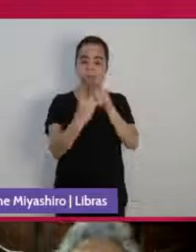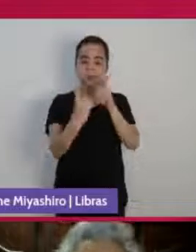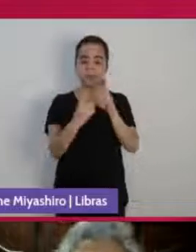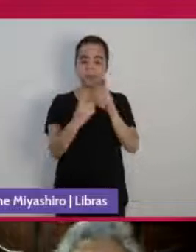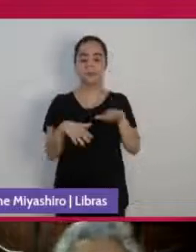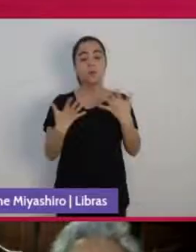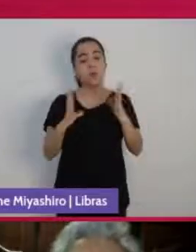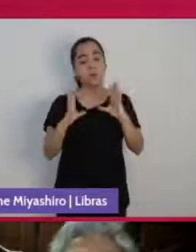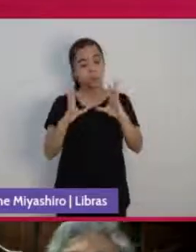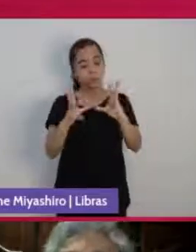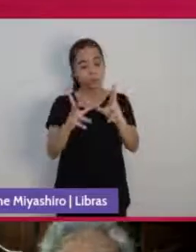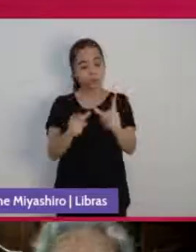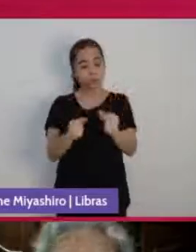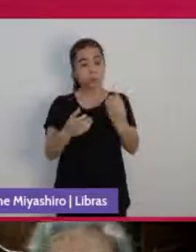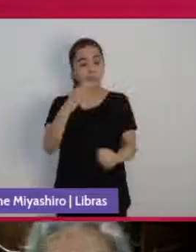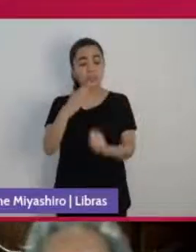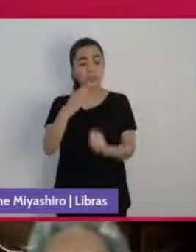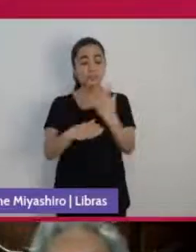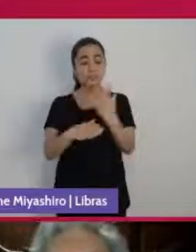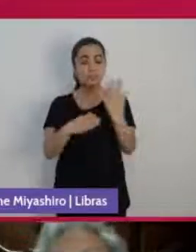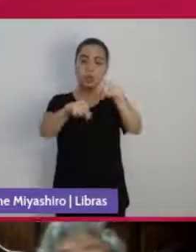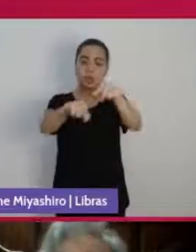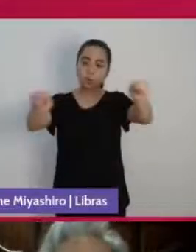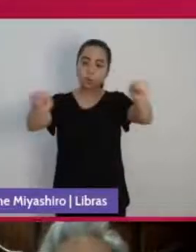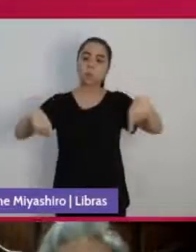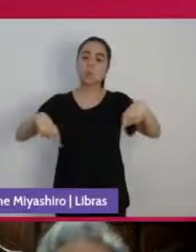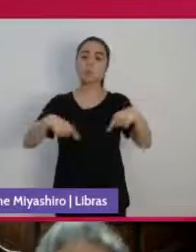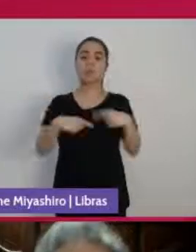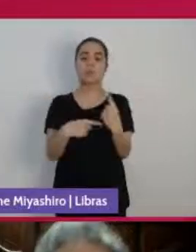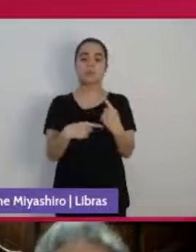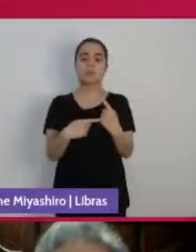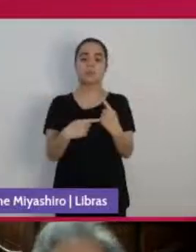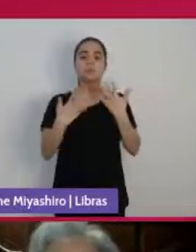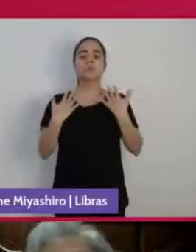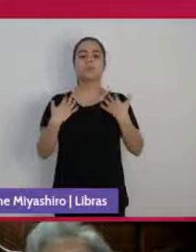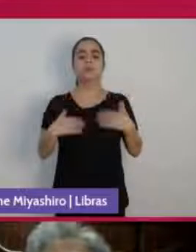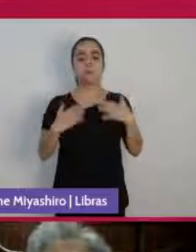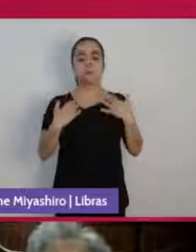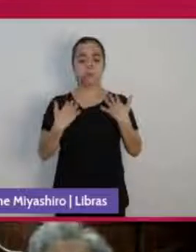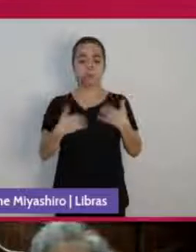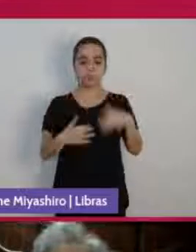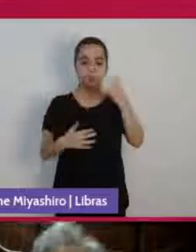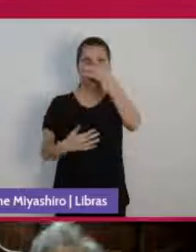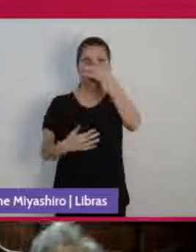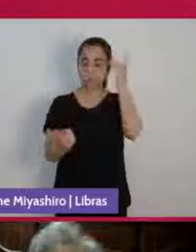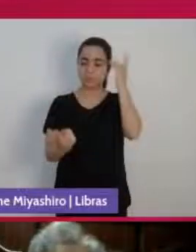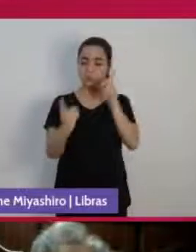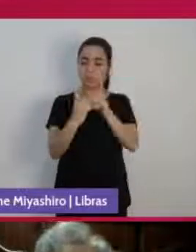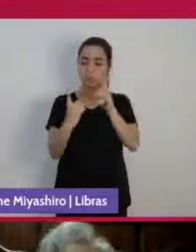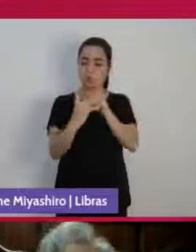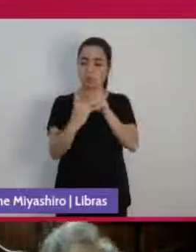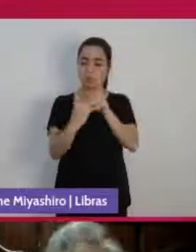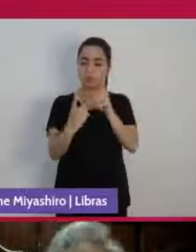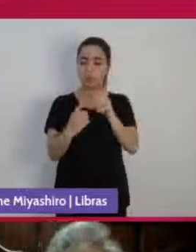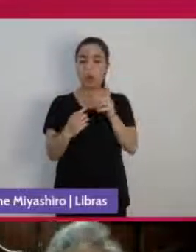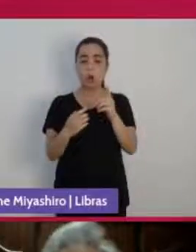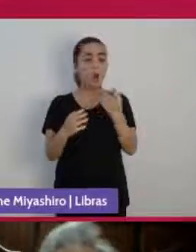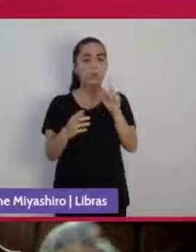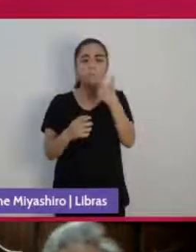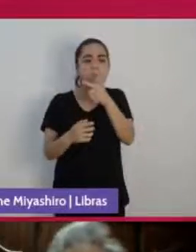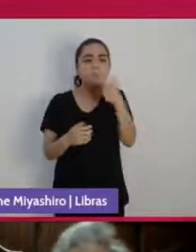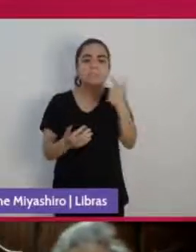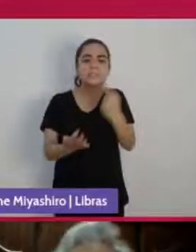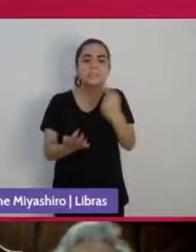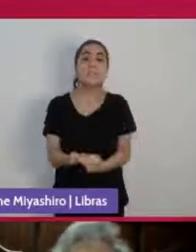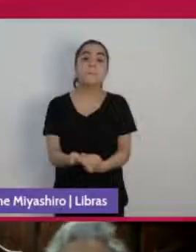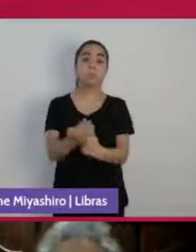isso é criar um ambiente acolhedor para a paciente. Então, a gente não precisa ter uma tecnologia dessas,